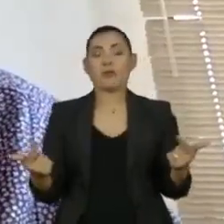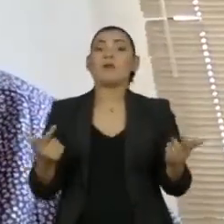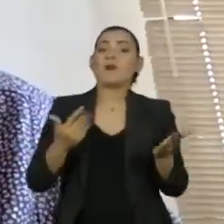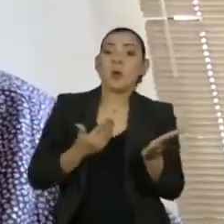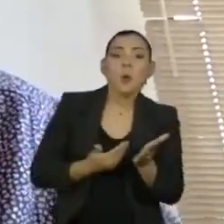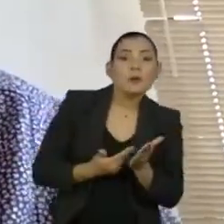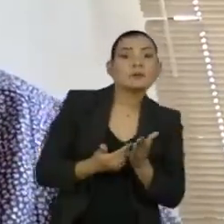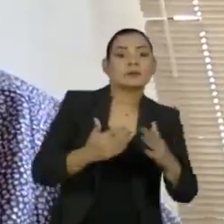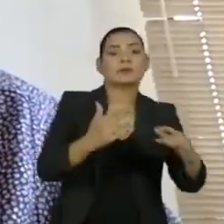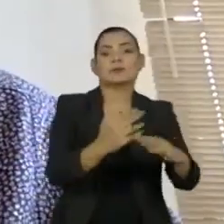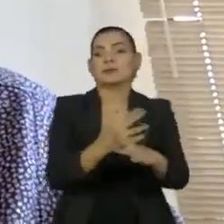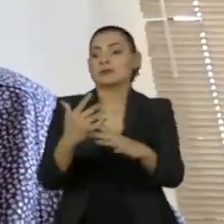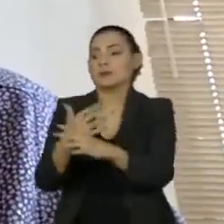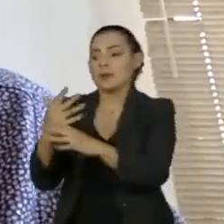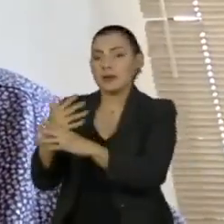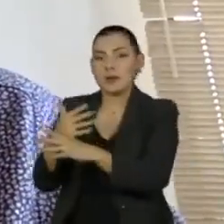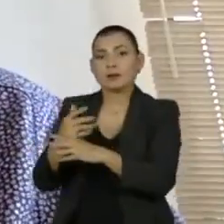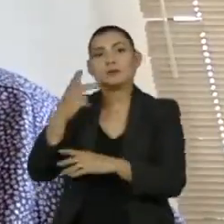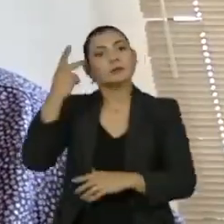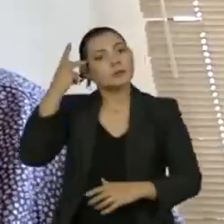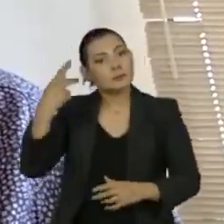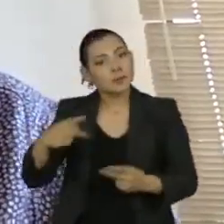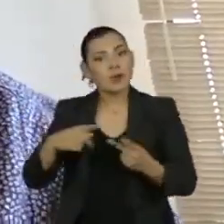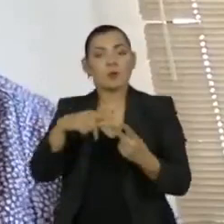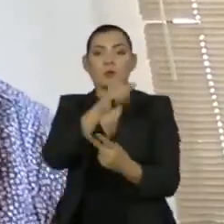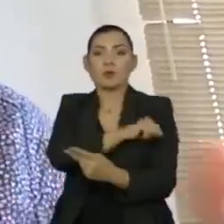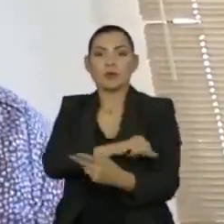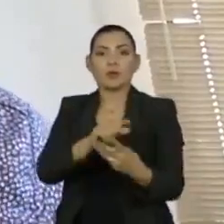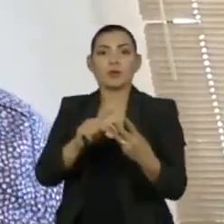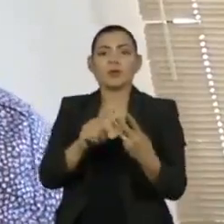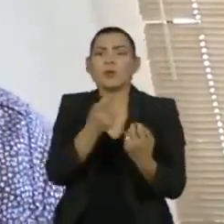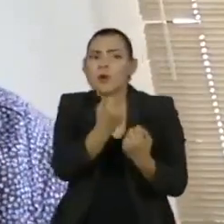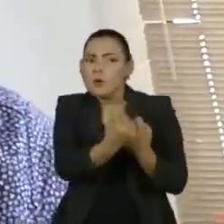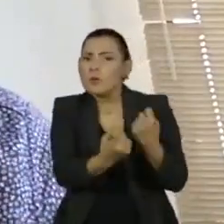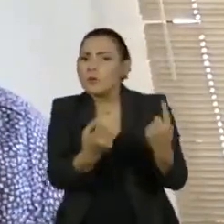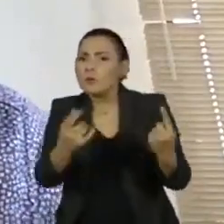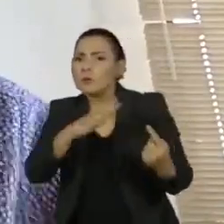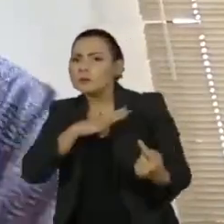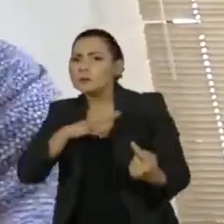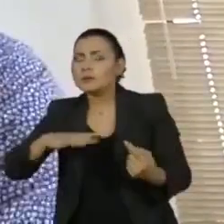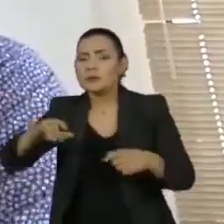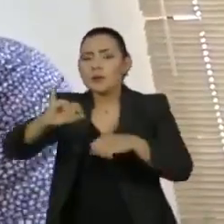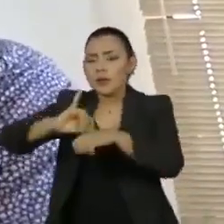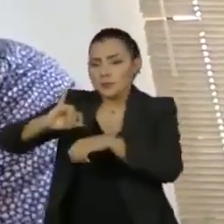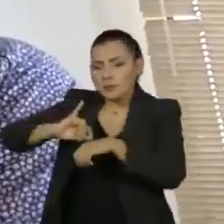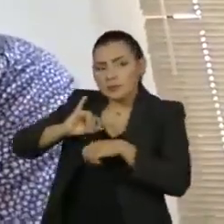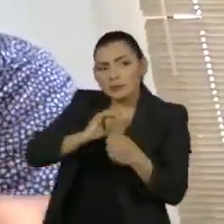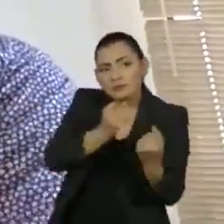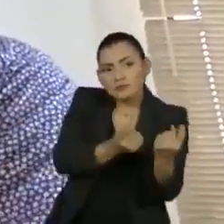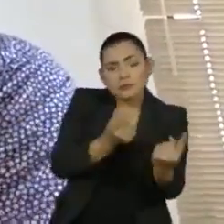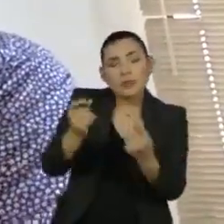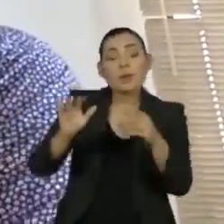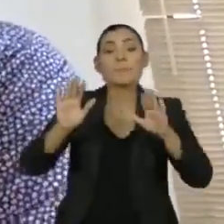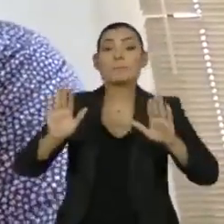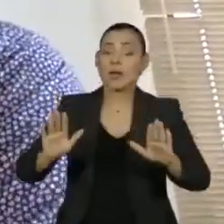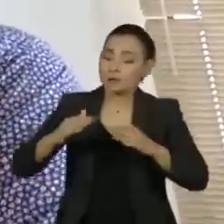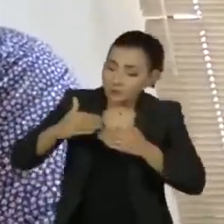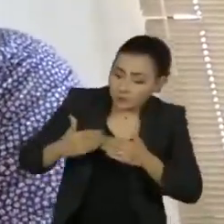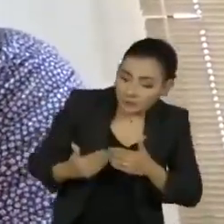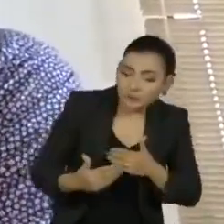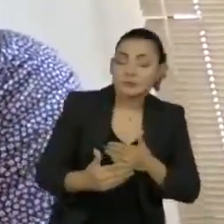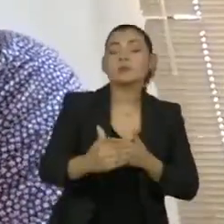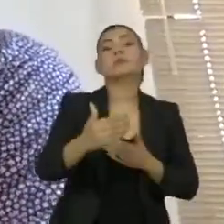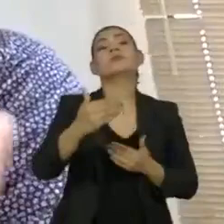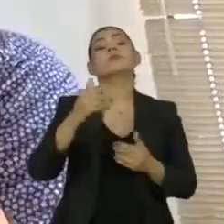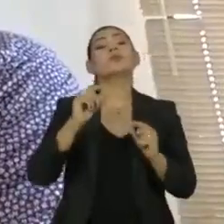inicialmente em grandes centros metropolitanos, como São Paulo, Rio, entre outras grandes cidades e capitais, só para que depois disso,